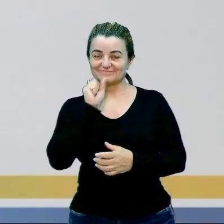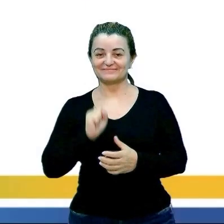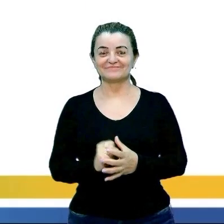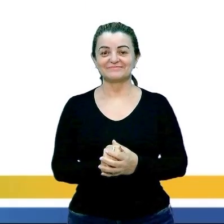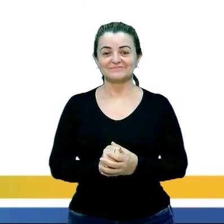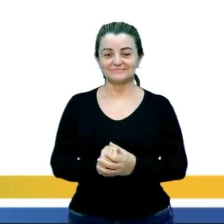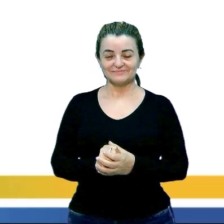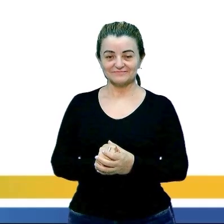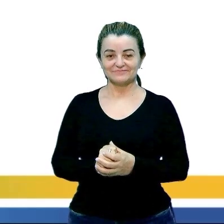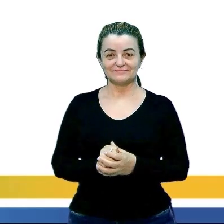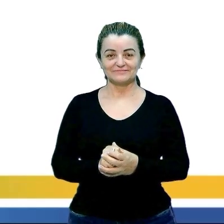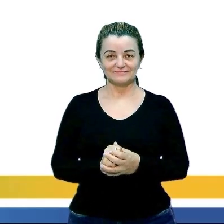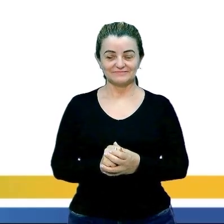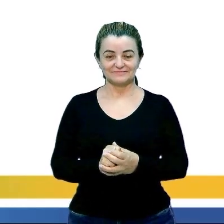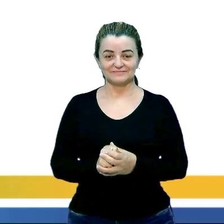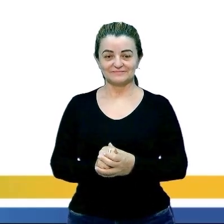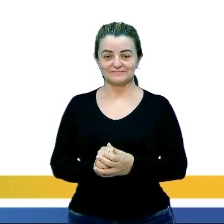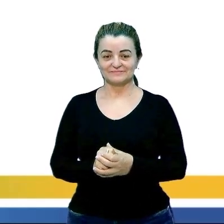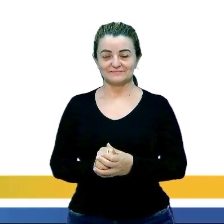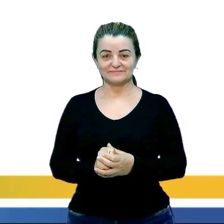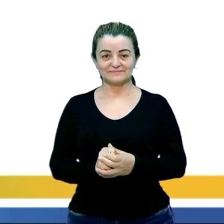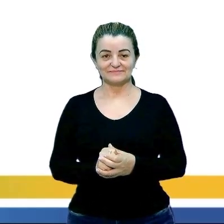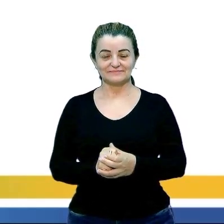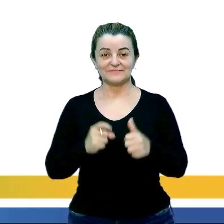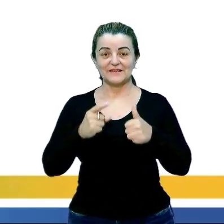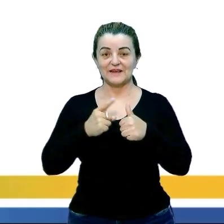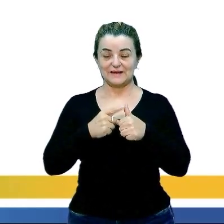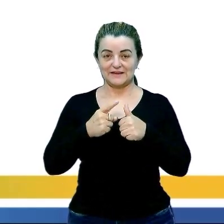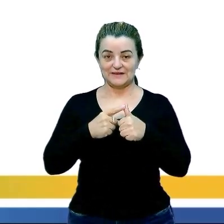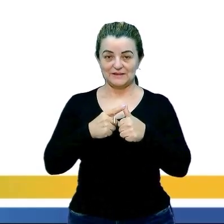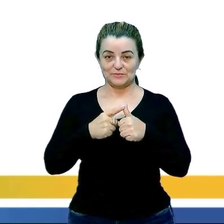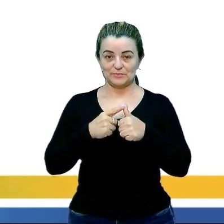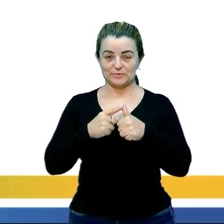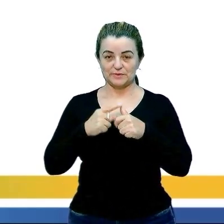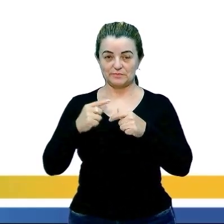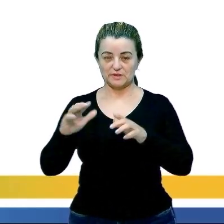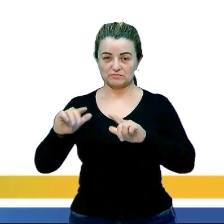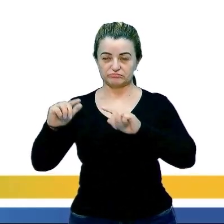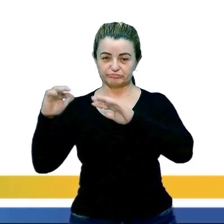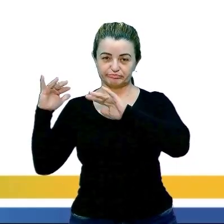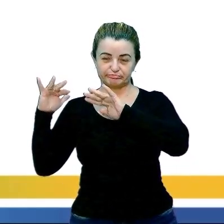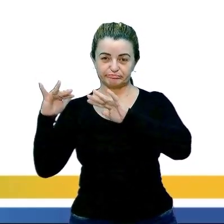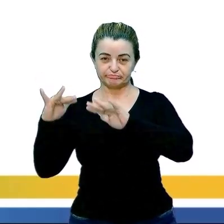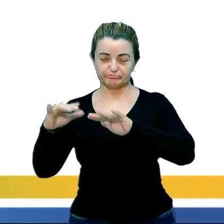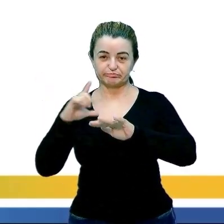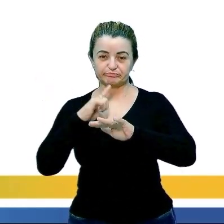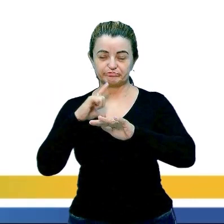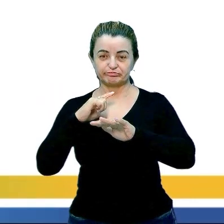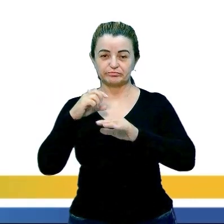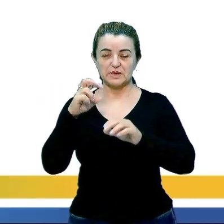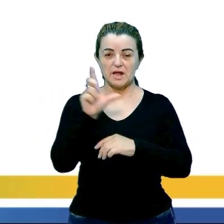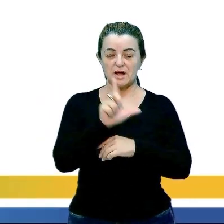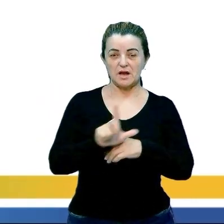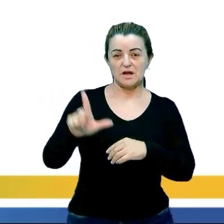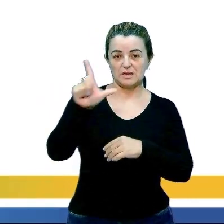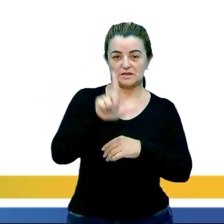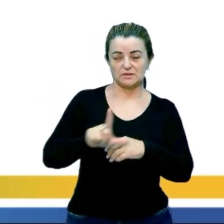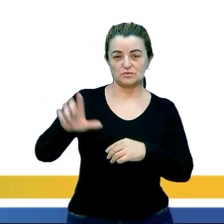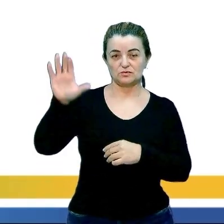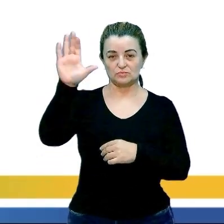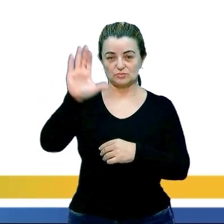rapidamente. Diz assim: a primeira manifestação da moderna literatura